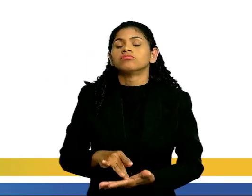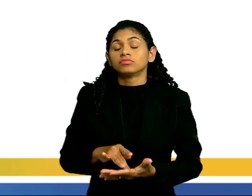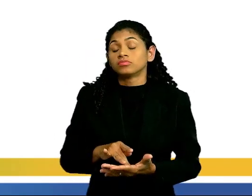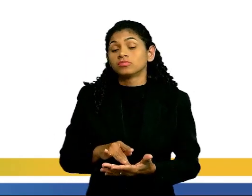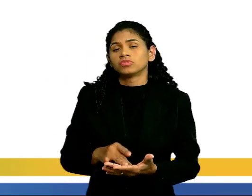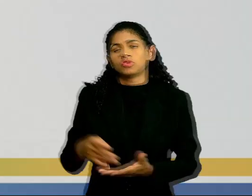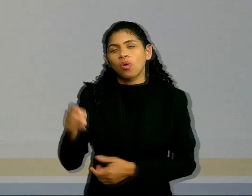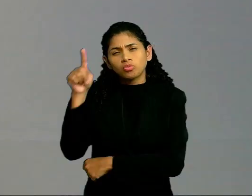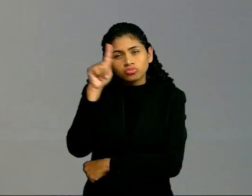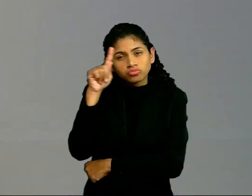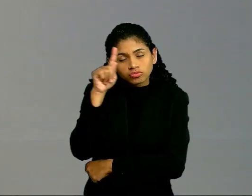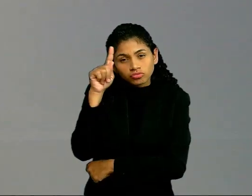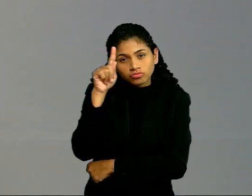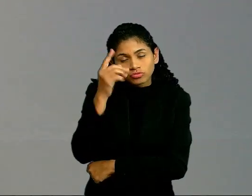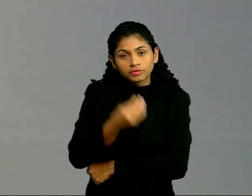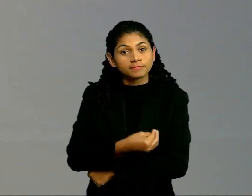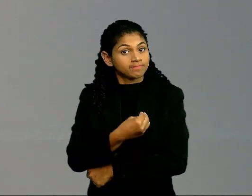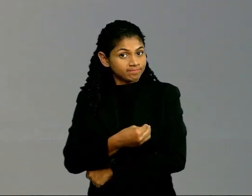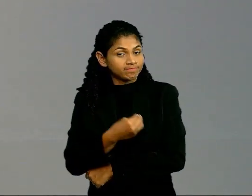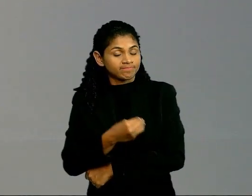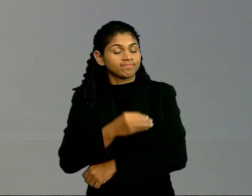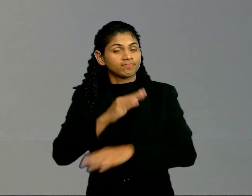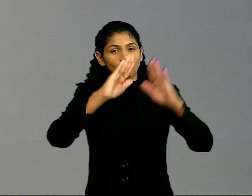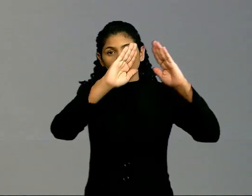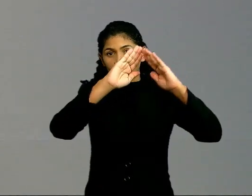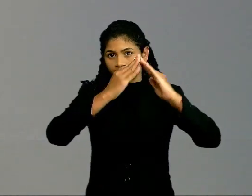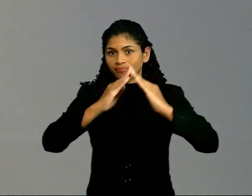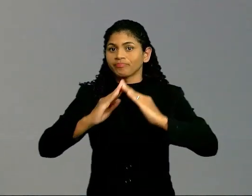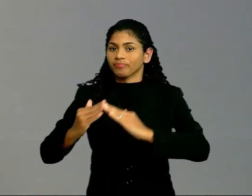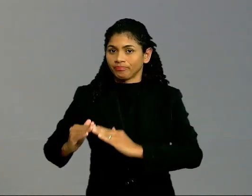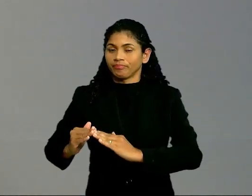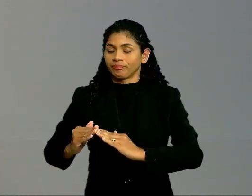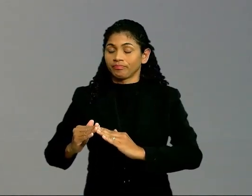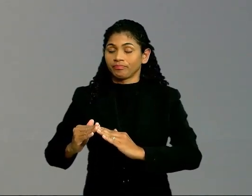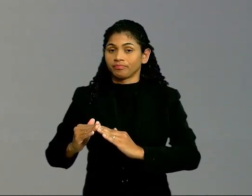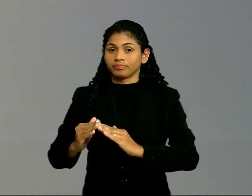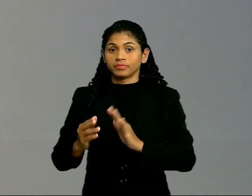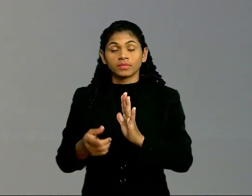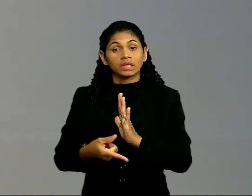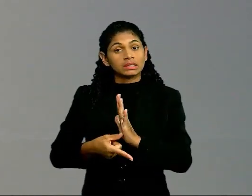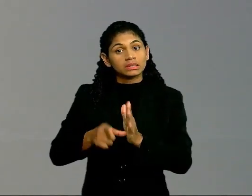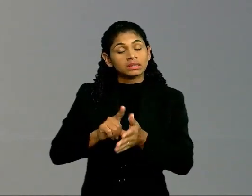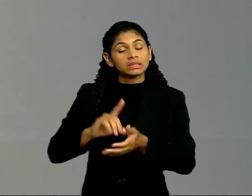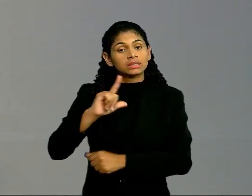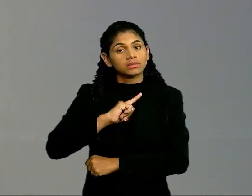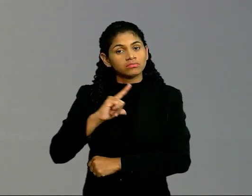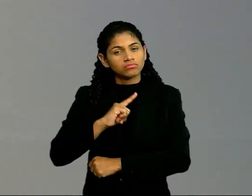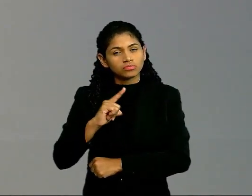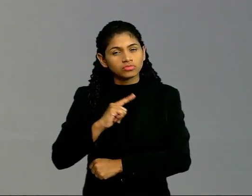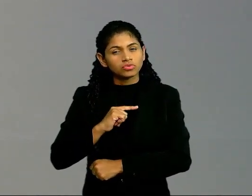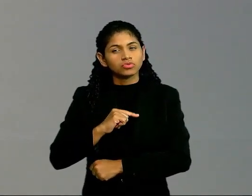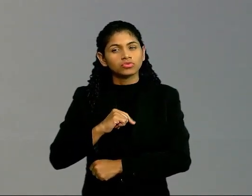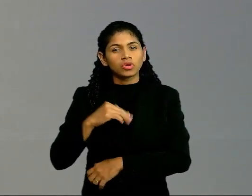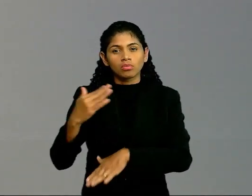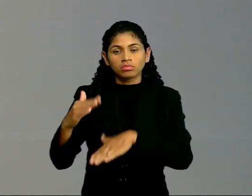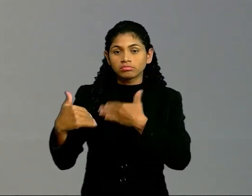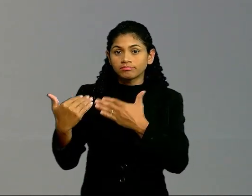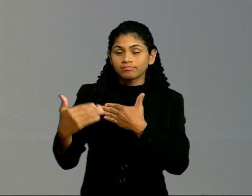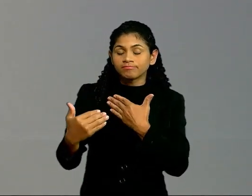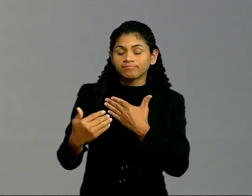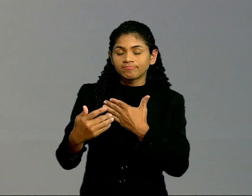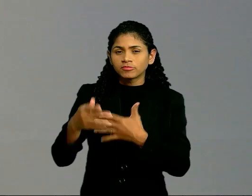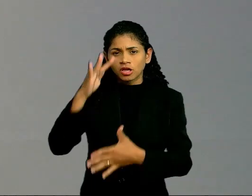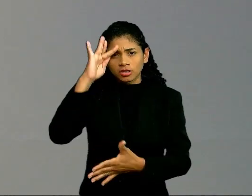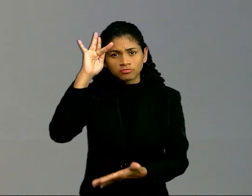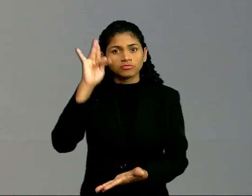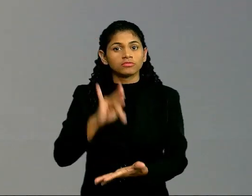na favela. Quer dizer, até então, eu tinha algumas produções realistas, porque, de fato, a obra de